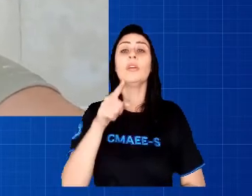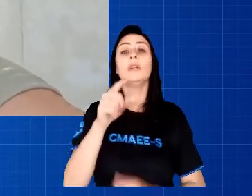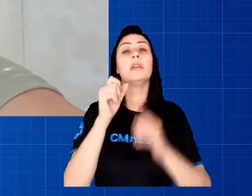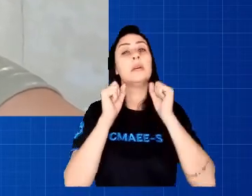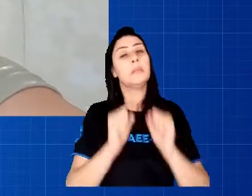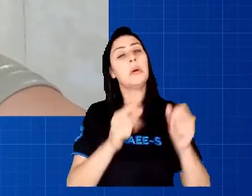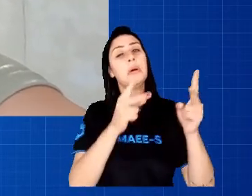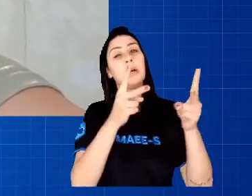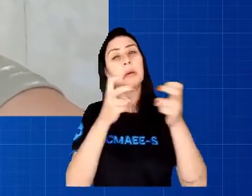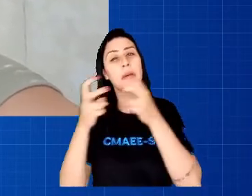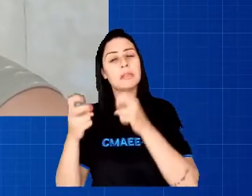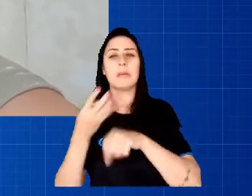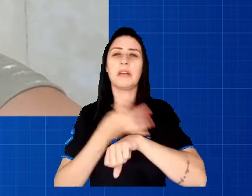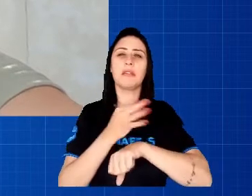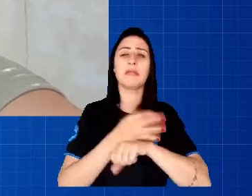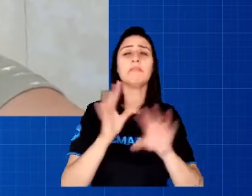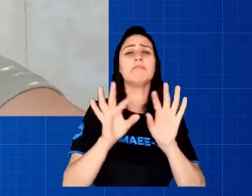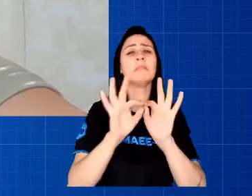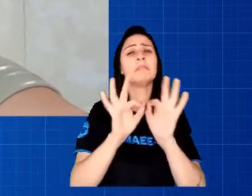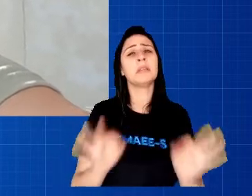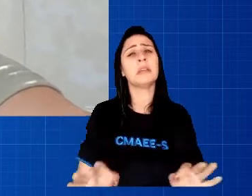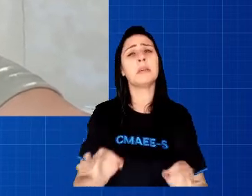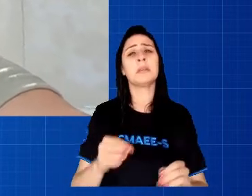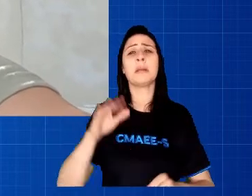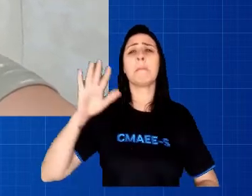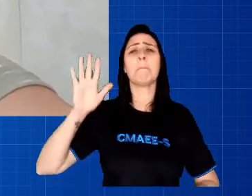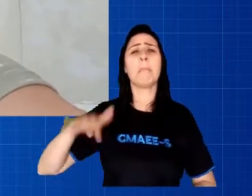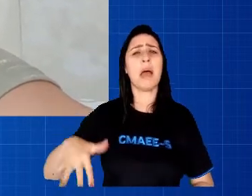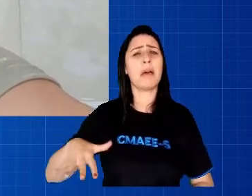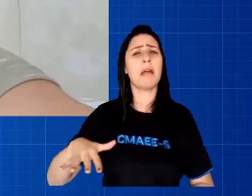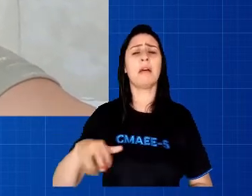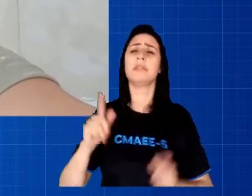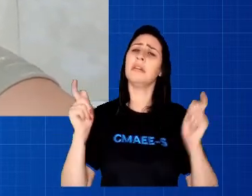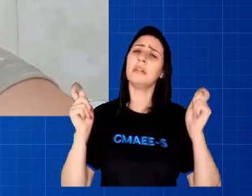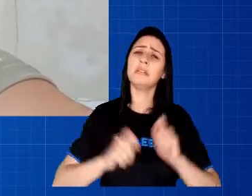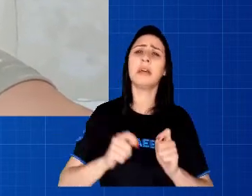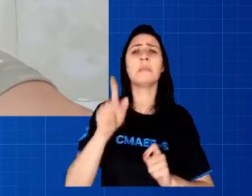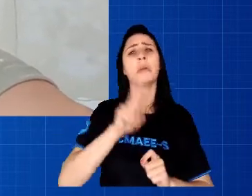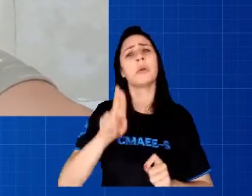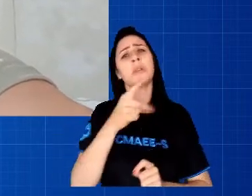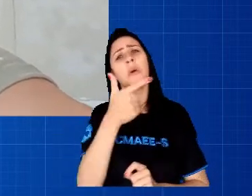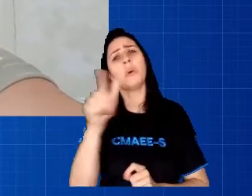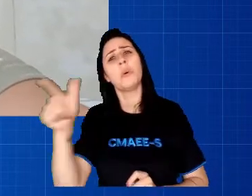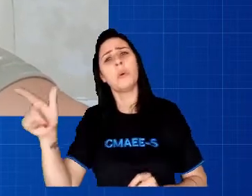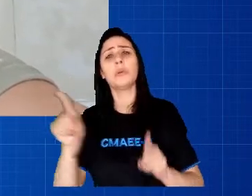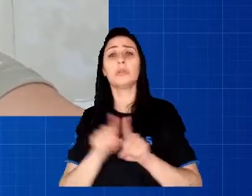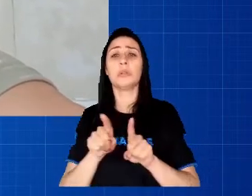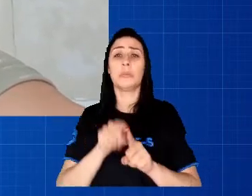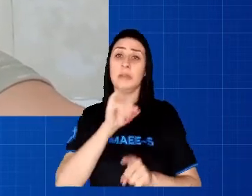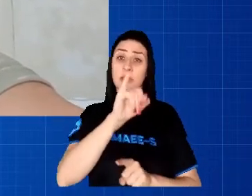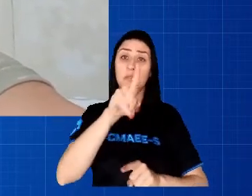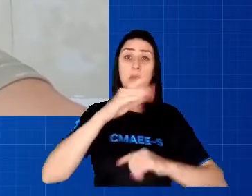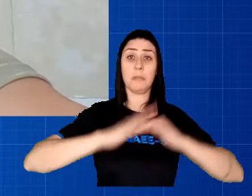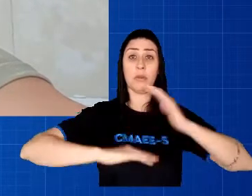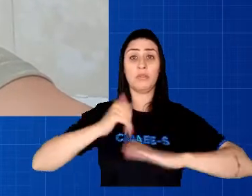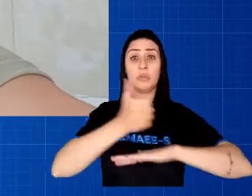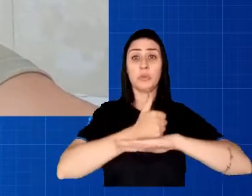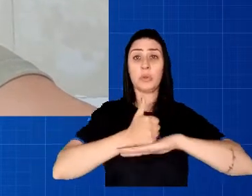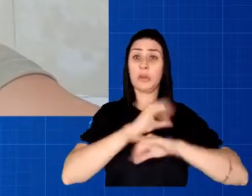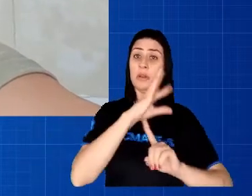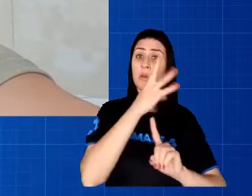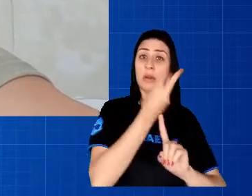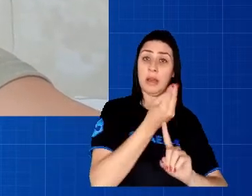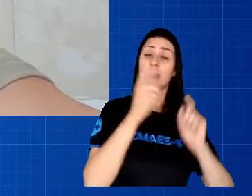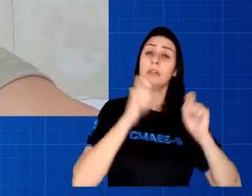Você pode perceber que essa técnica é simples, barata e pode ser usada para outras finalidades. Se você trabalha com